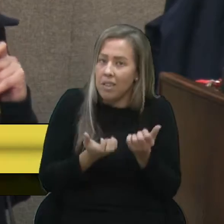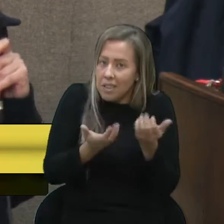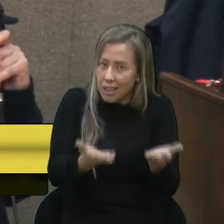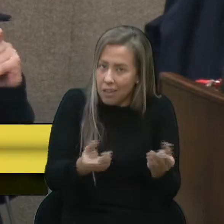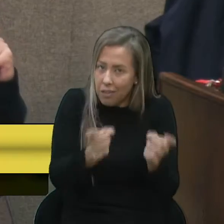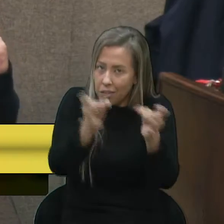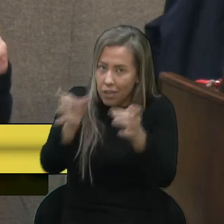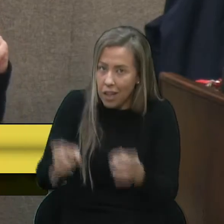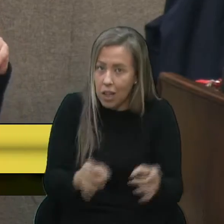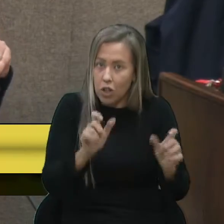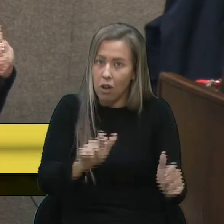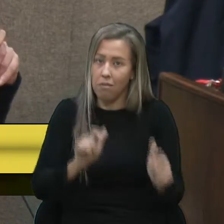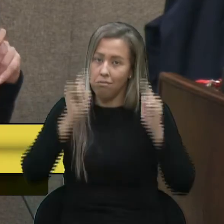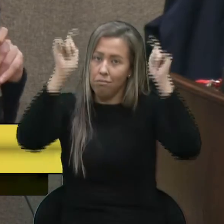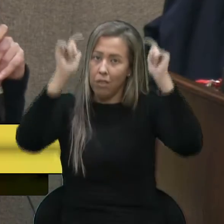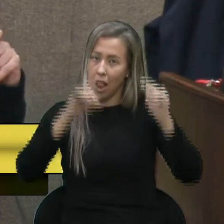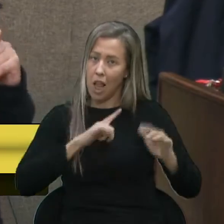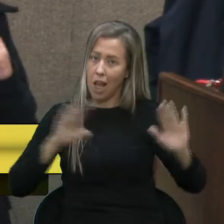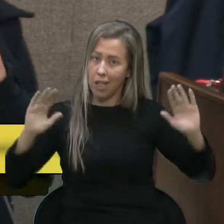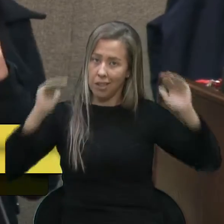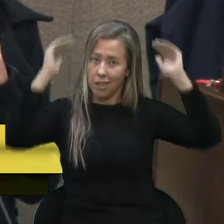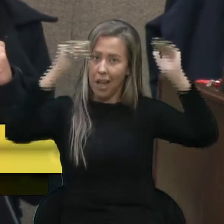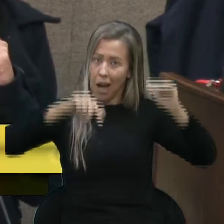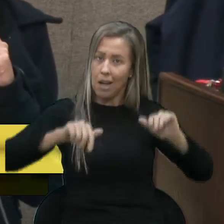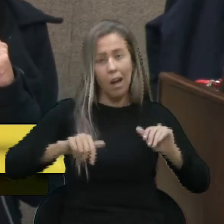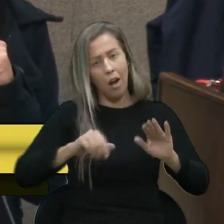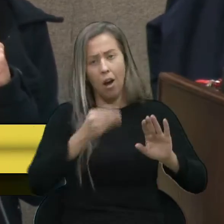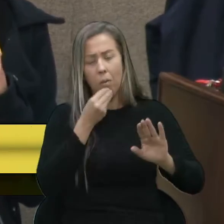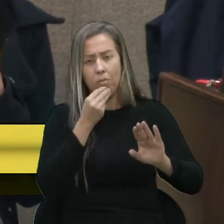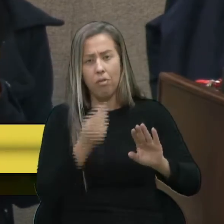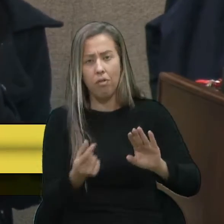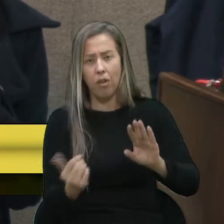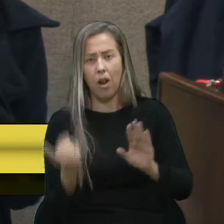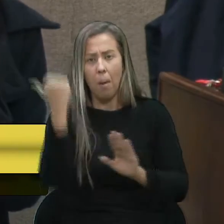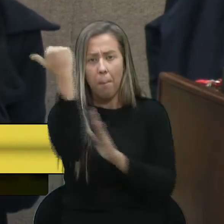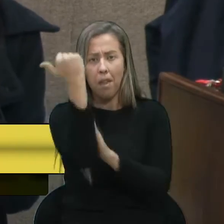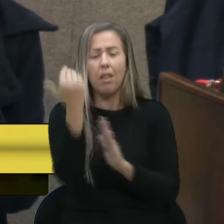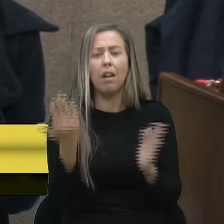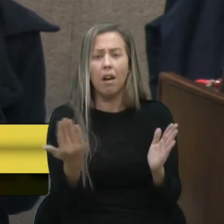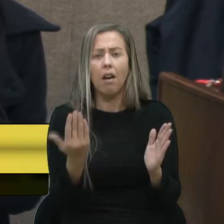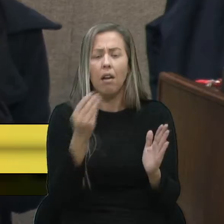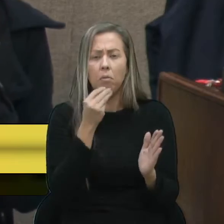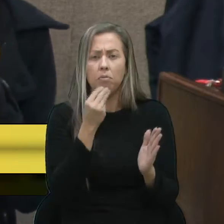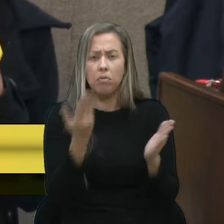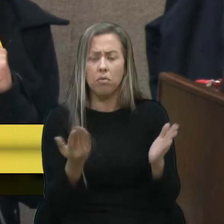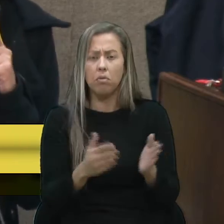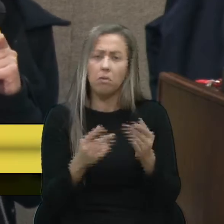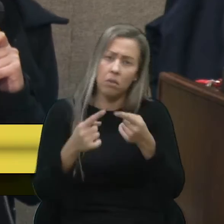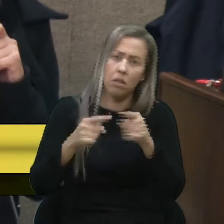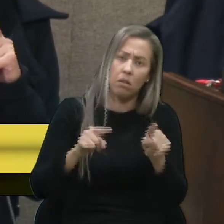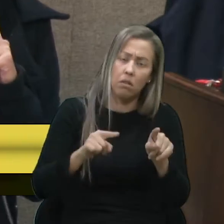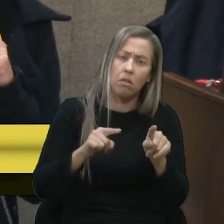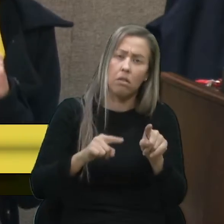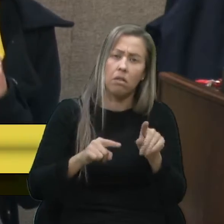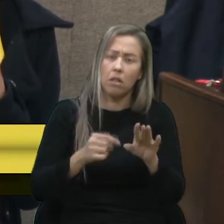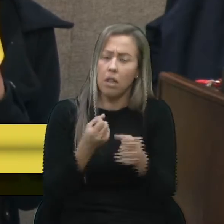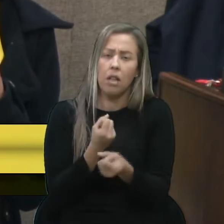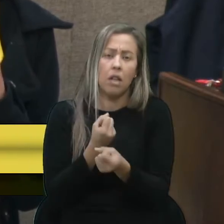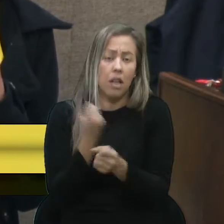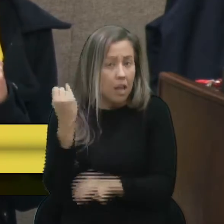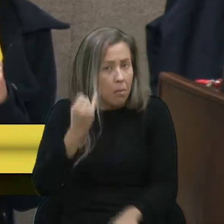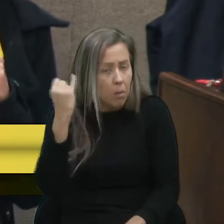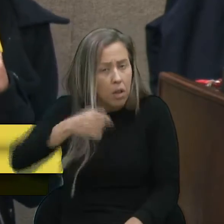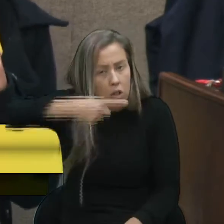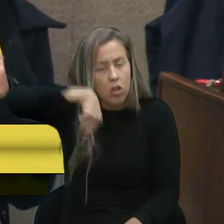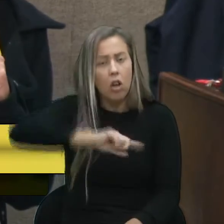porque só os grandões que conseguem, e isso aumenta valores. Isso está dado, aumenta valores. Então, é importante